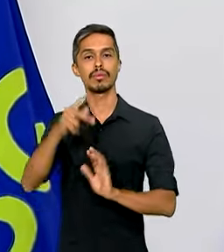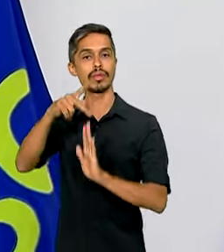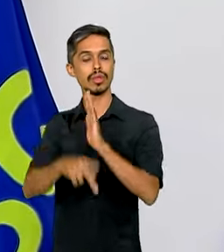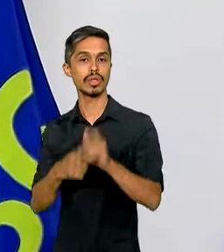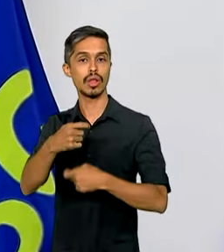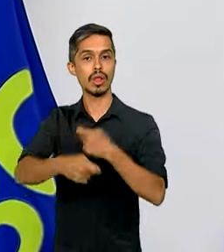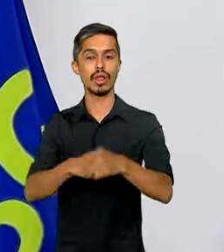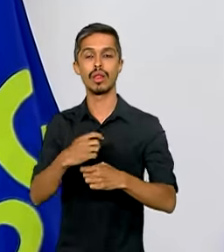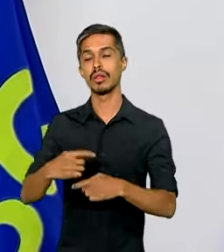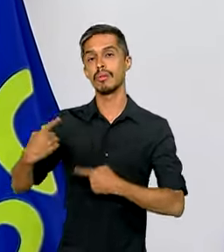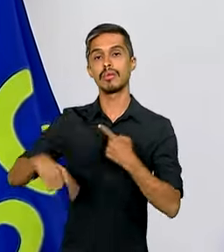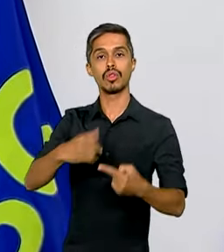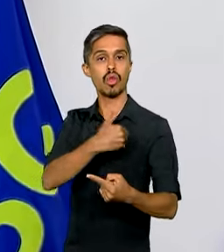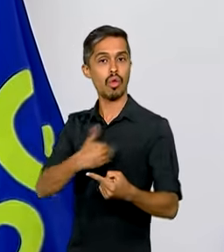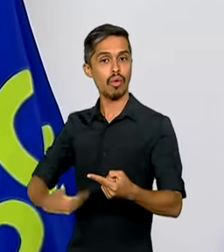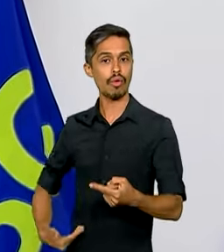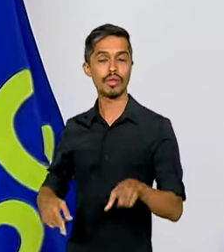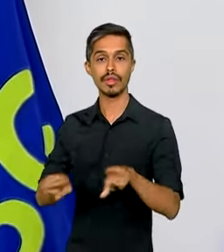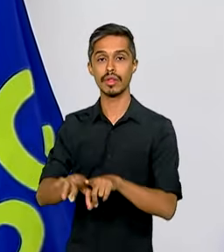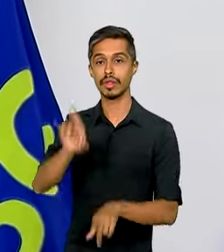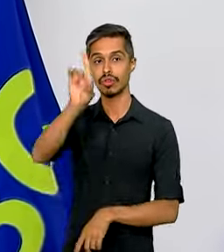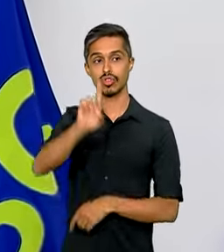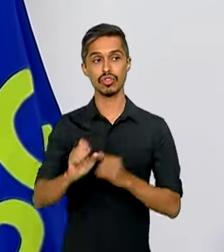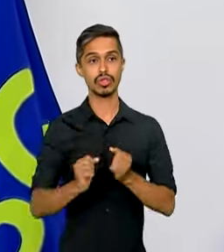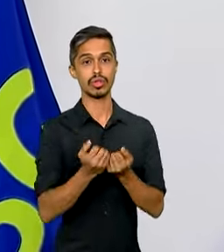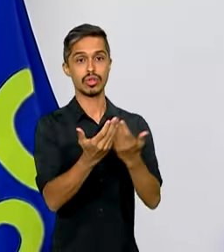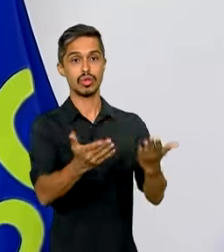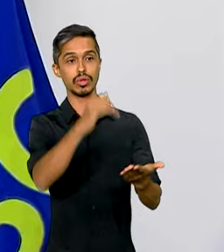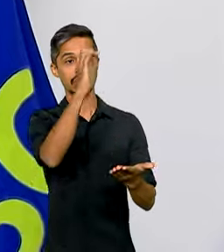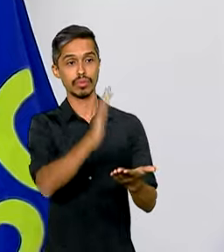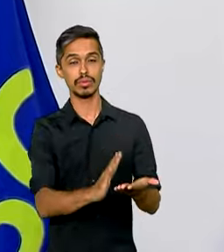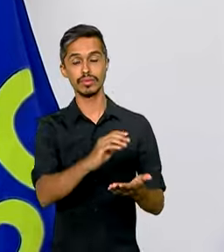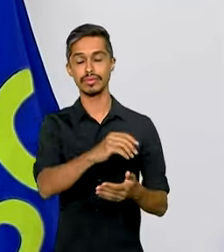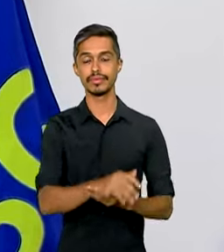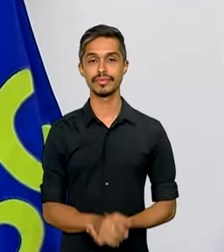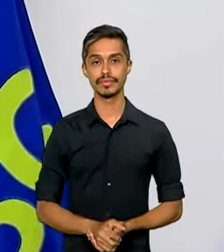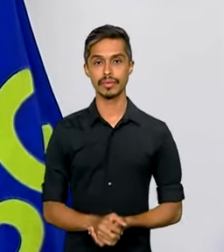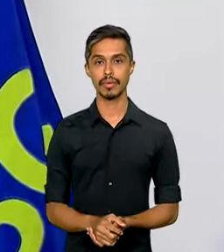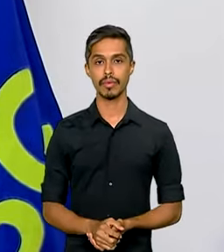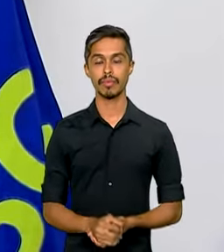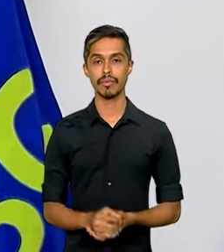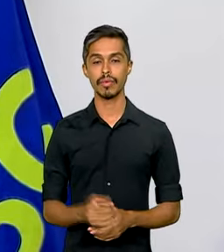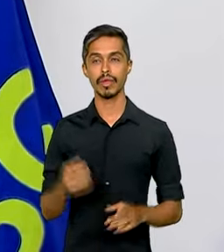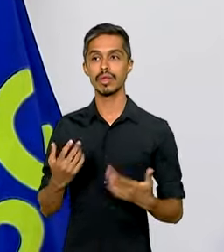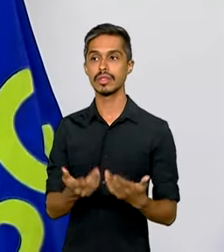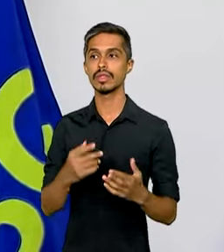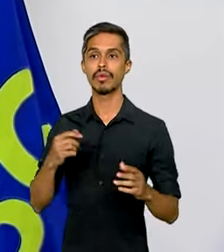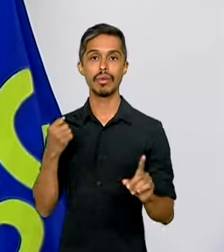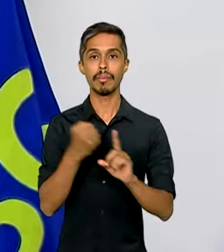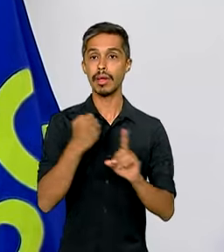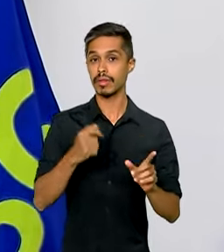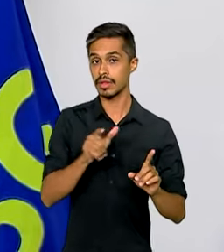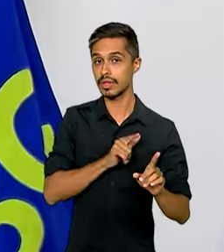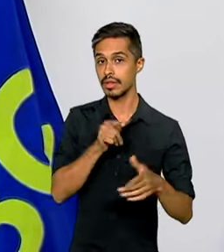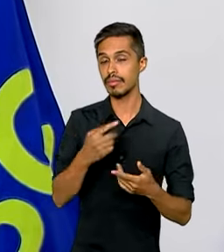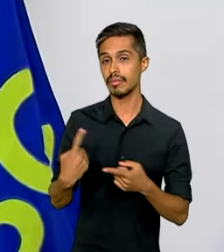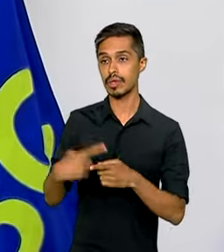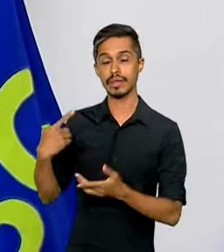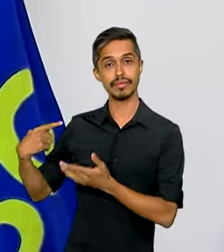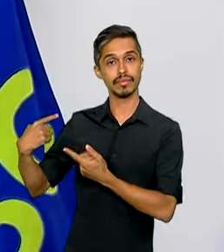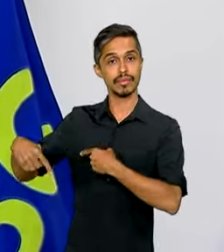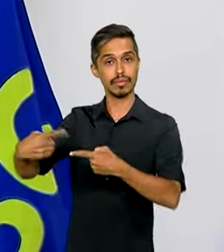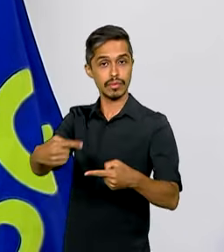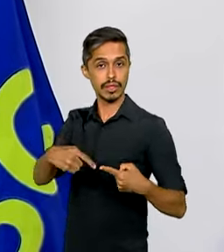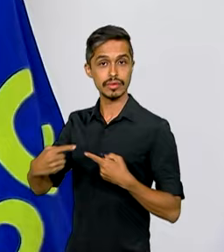políticas públicas e os direitos da população brasileira serão afetadas por meio dessas reuniões Então essa parceria é